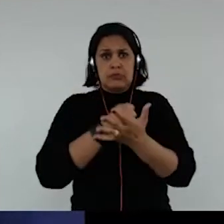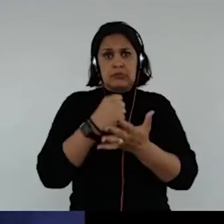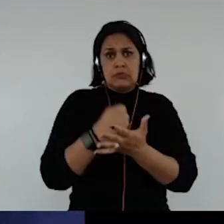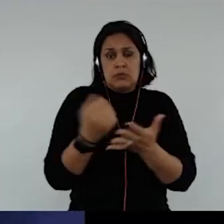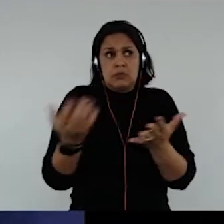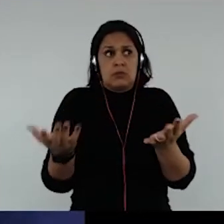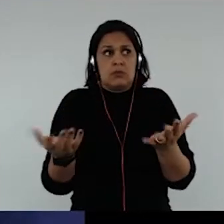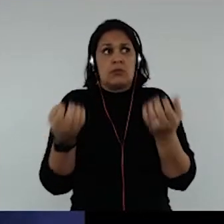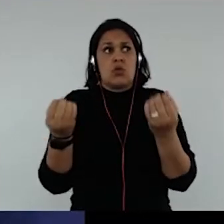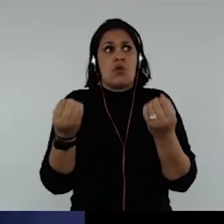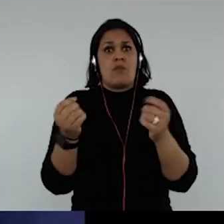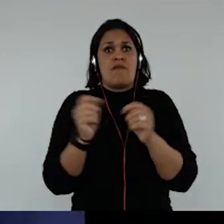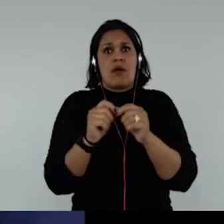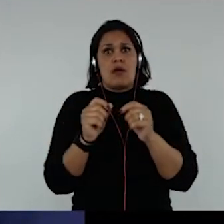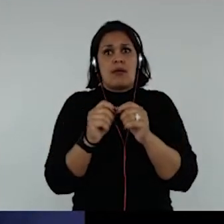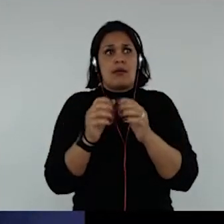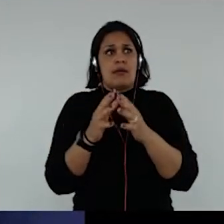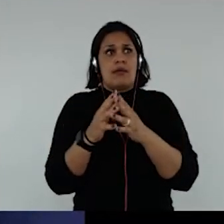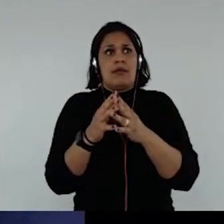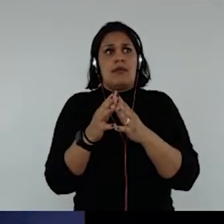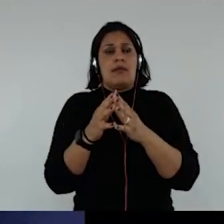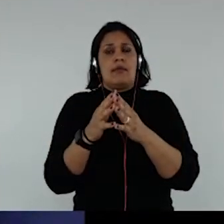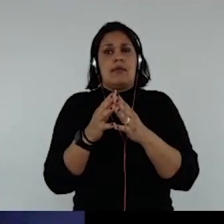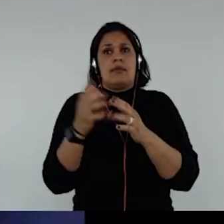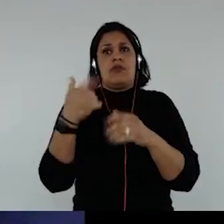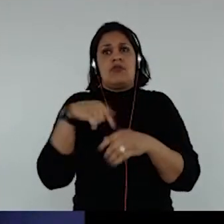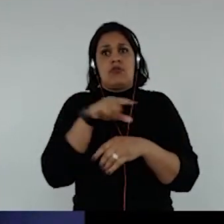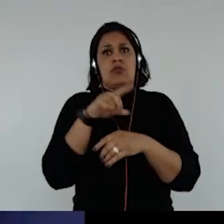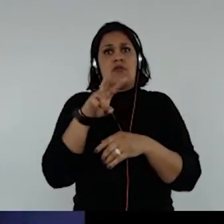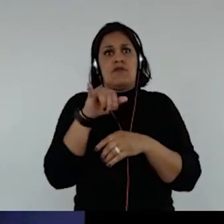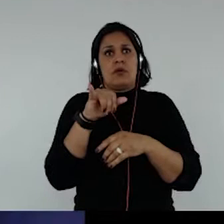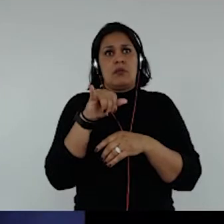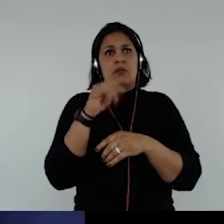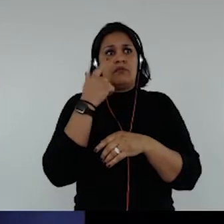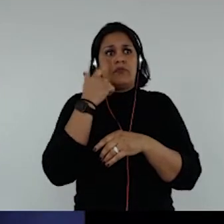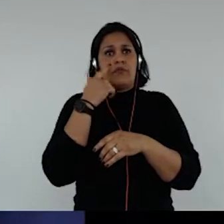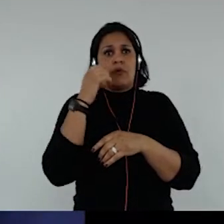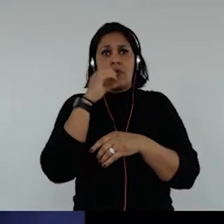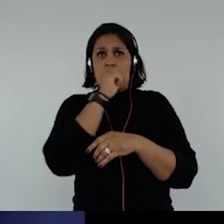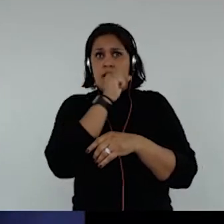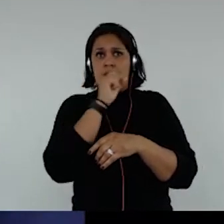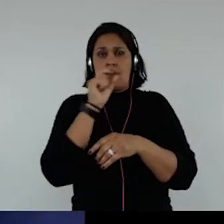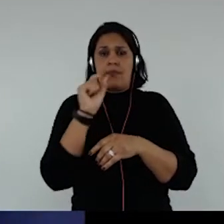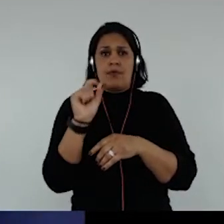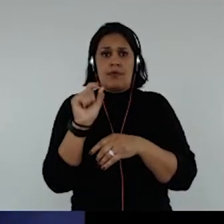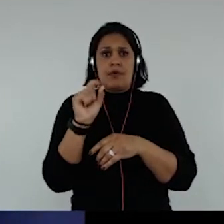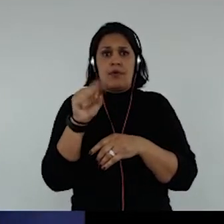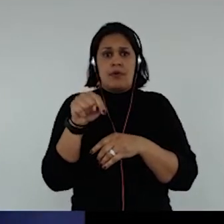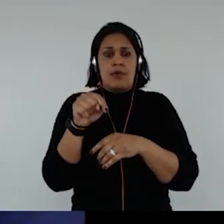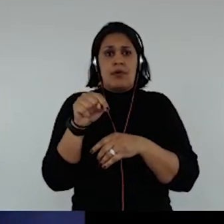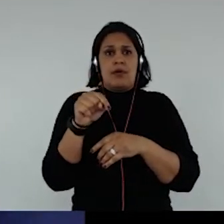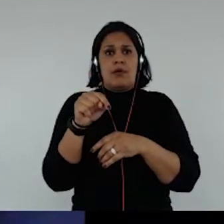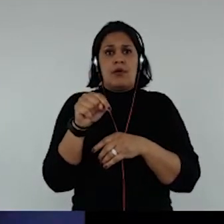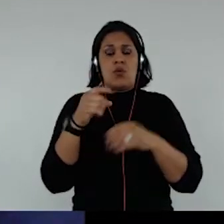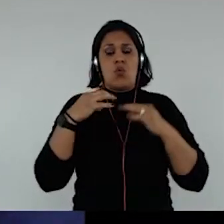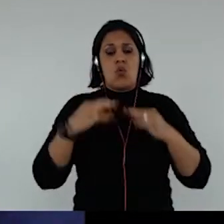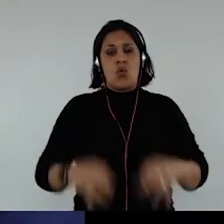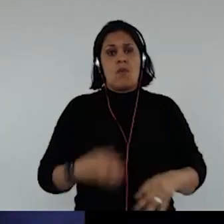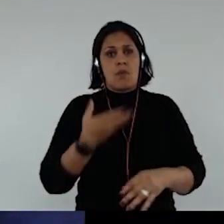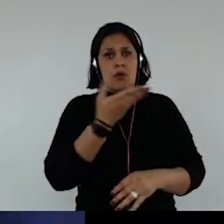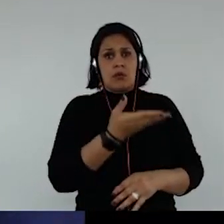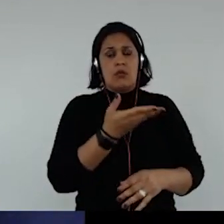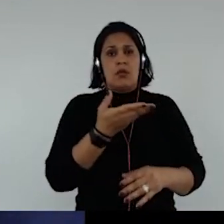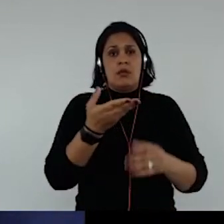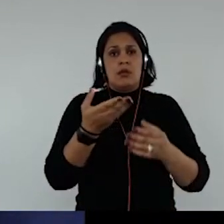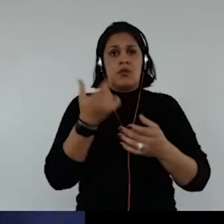nós trataremos rapidamente comportamento do contratante favorecido, e o